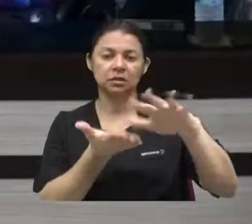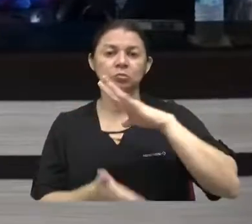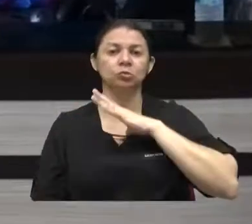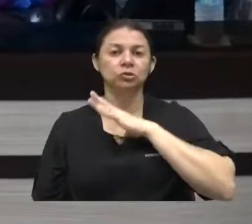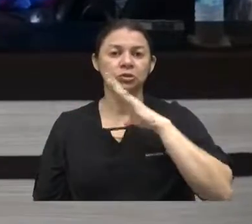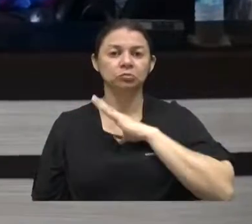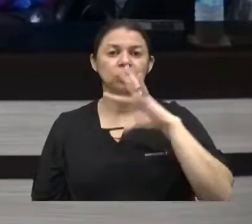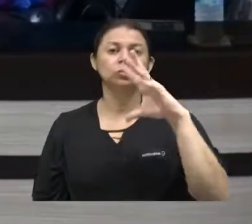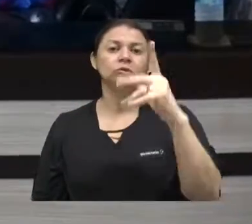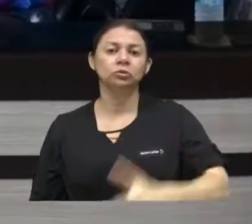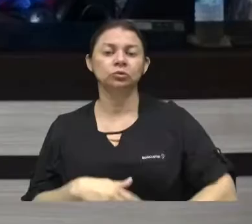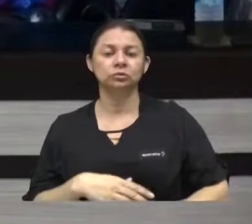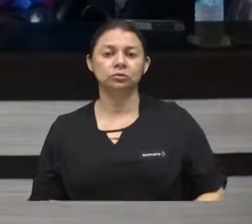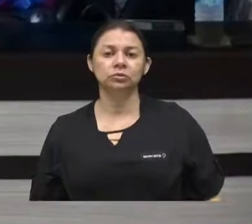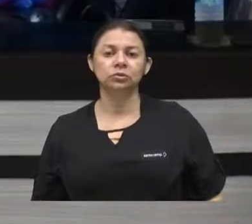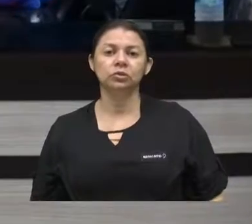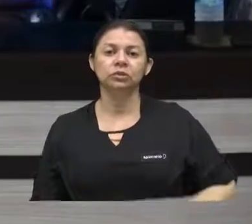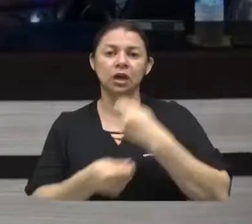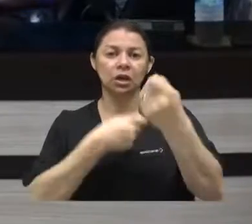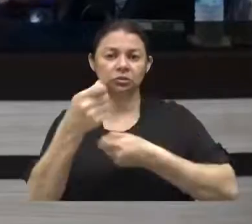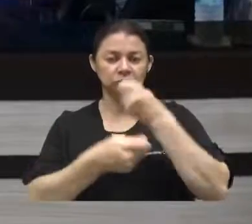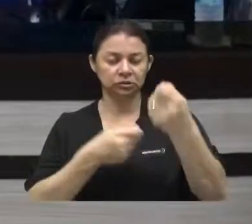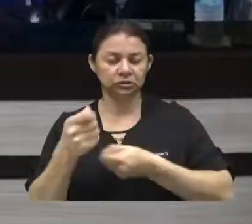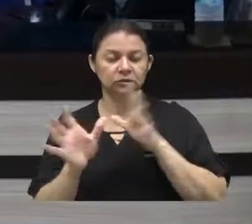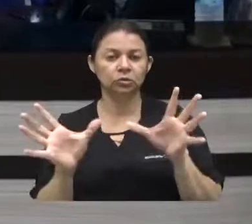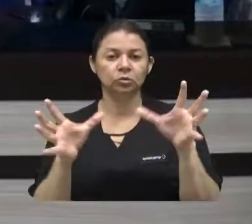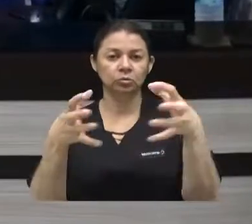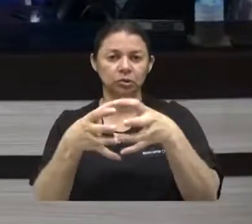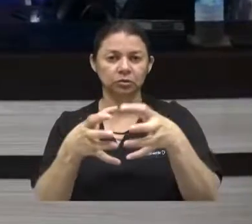autarquias que compõem o Poder Executivo Municipal.